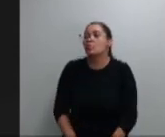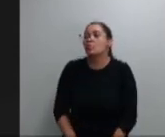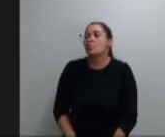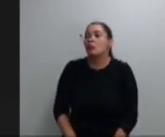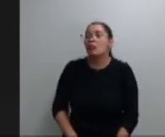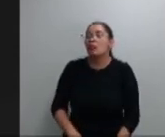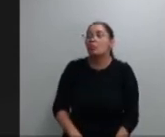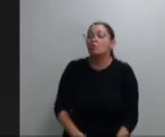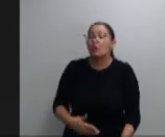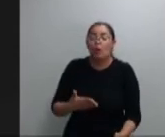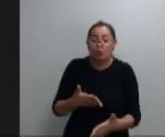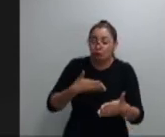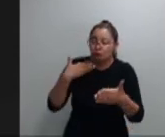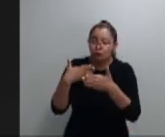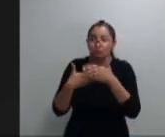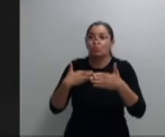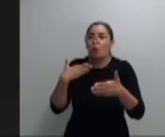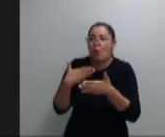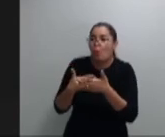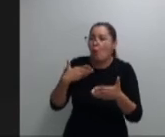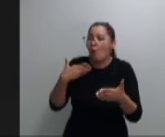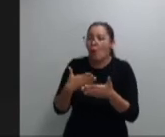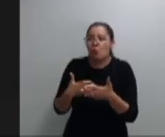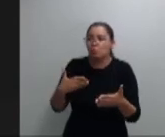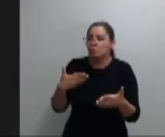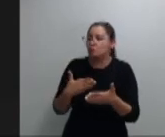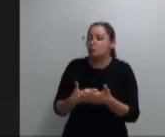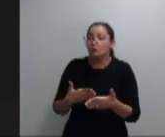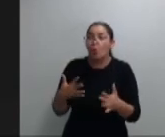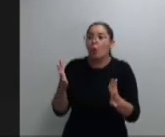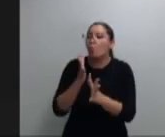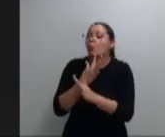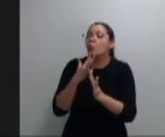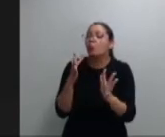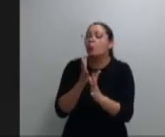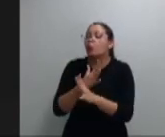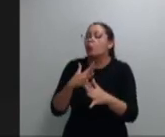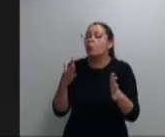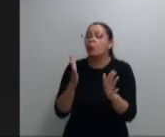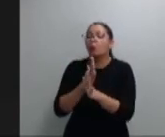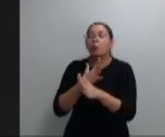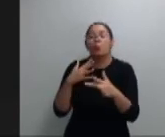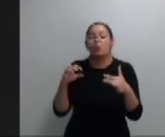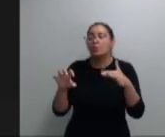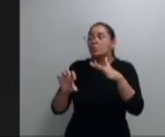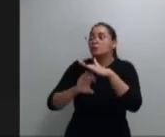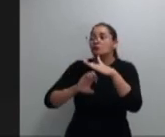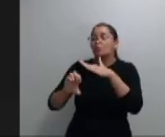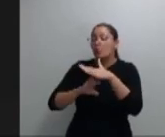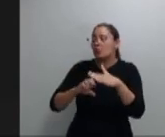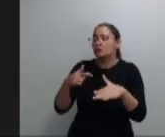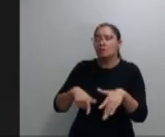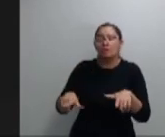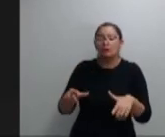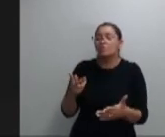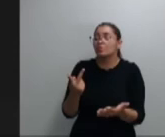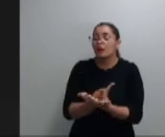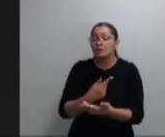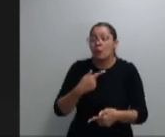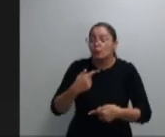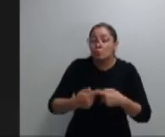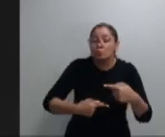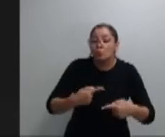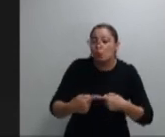intervenções aglomeração de empresas e coisas desse tipo isso ocorre muito na política por exemplo líderes políticos